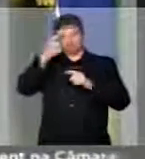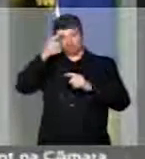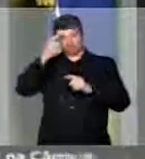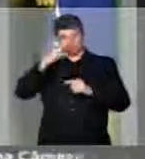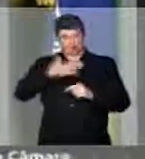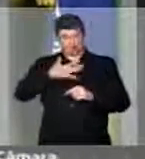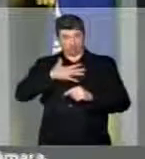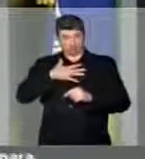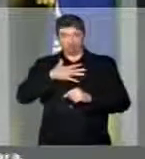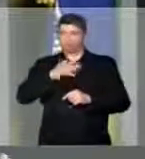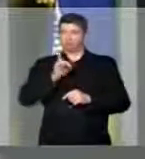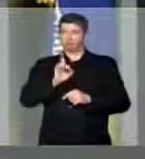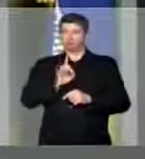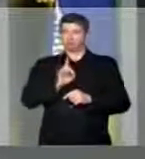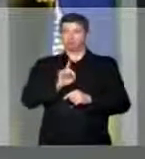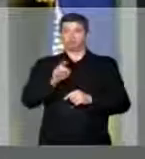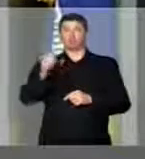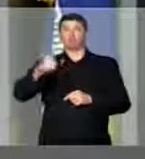é nossa,